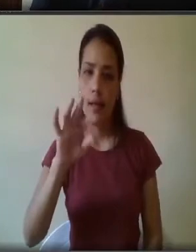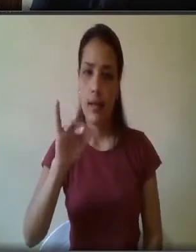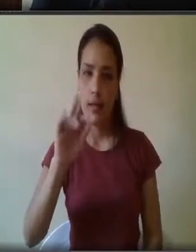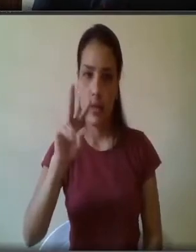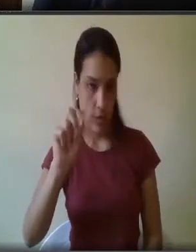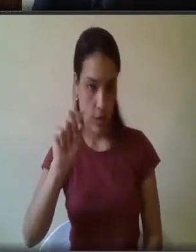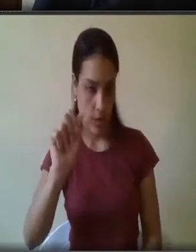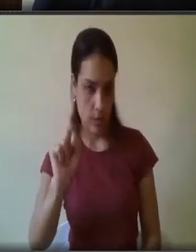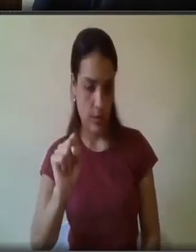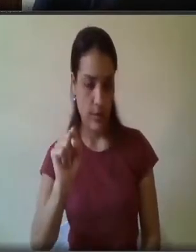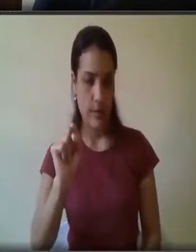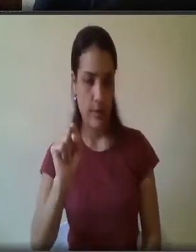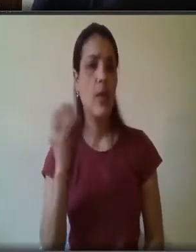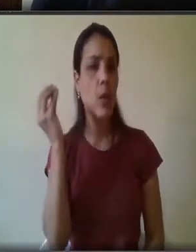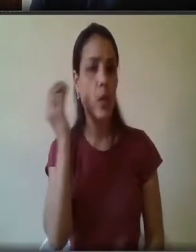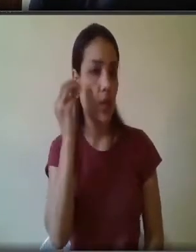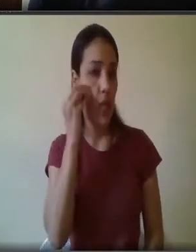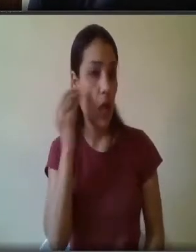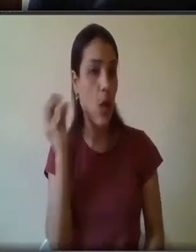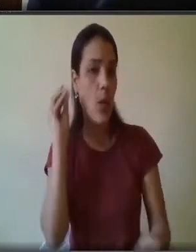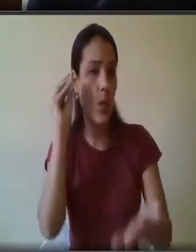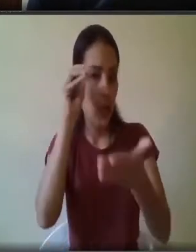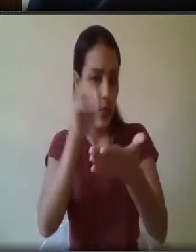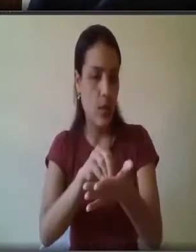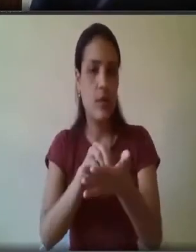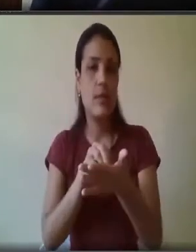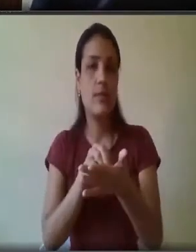Eu tentei colocar aqui, eu bati uma foto de um